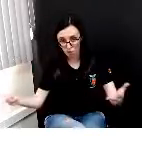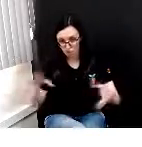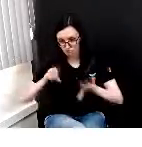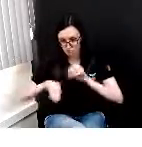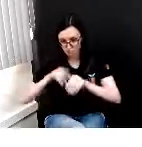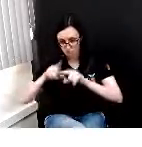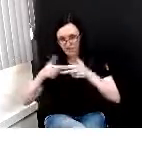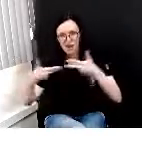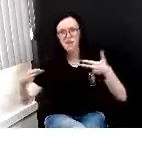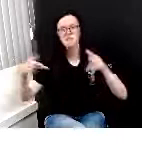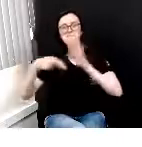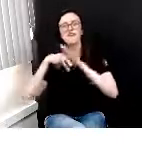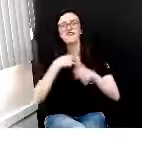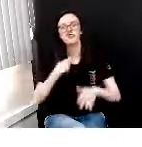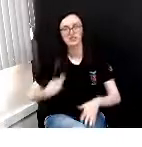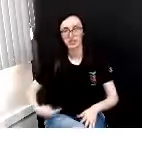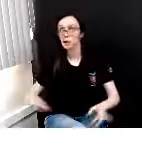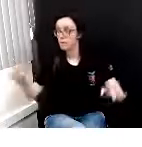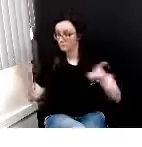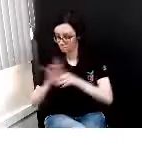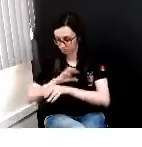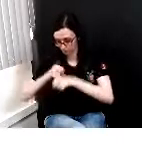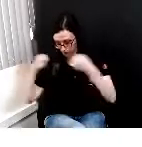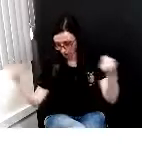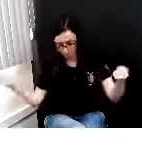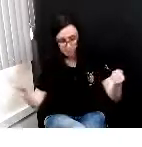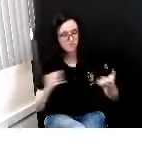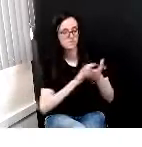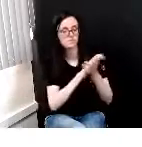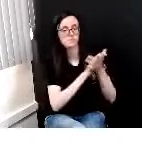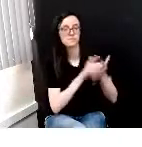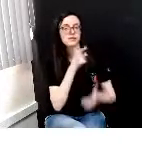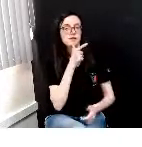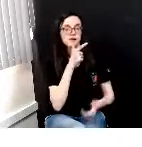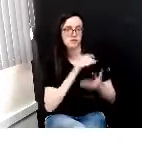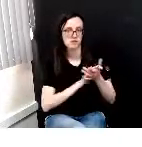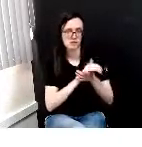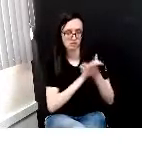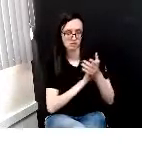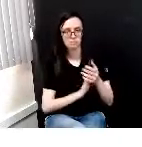como encomendas, se lave a mão com água e sabão. Os slides